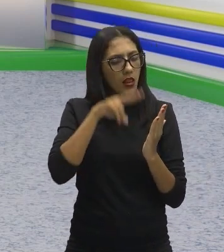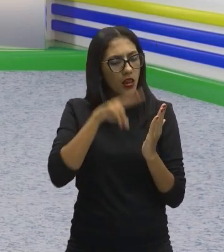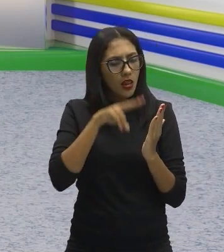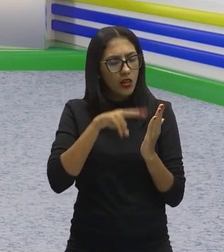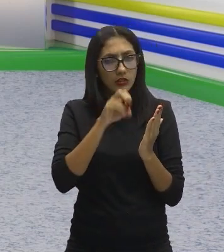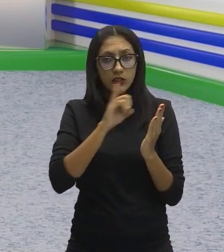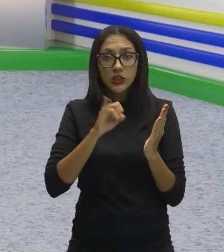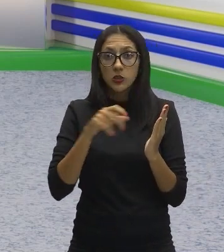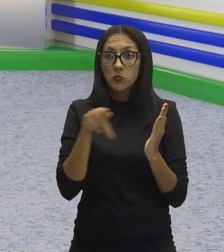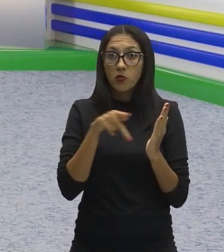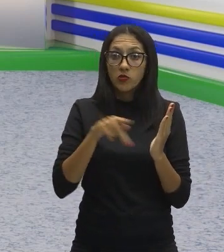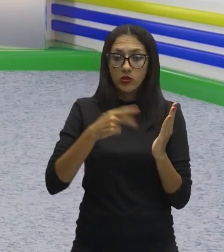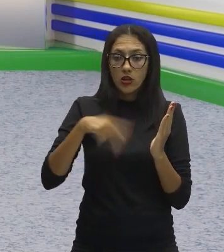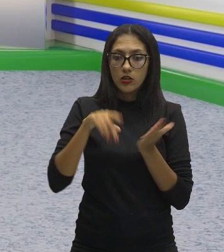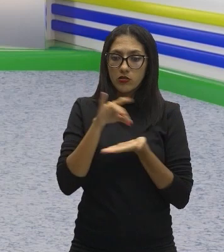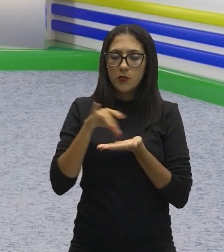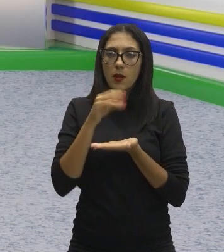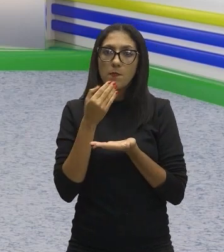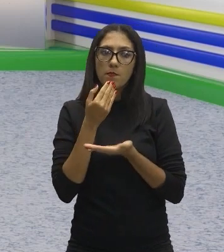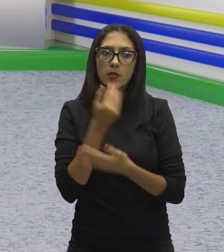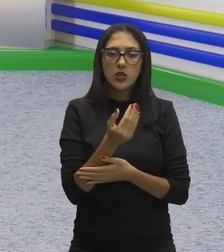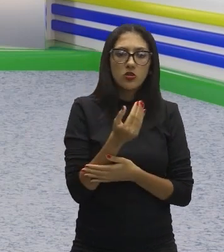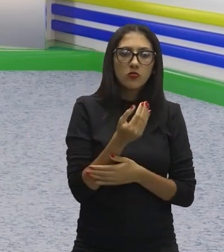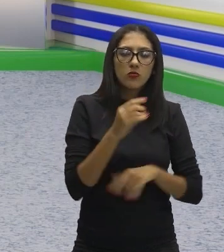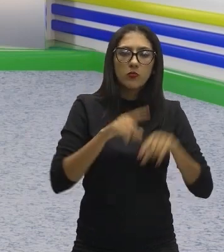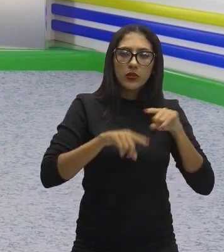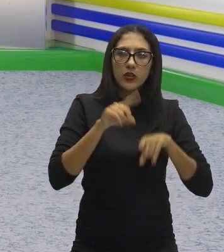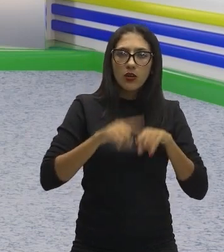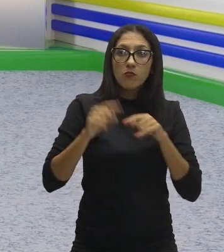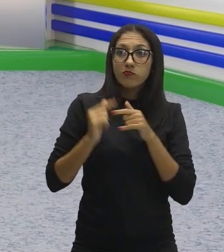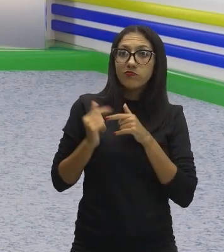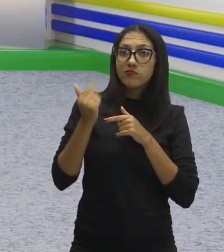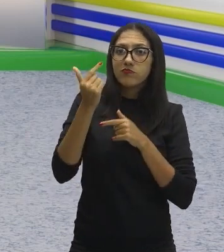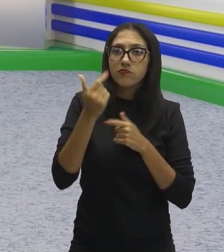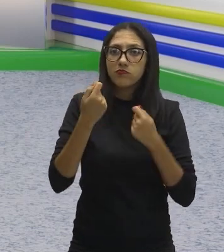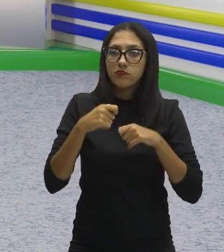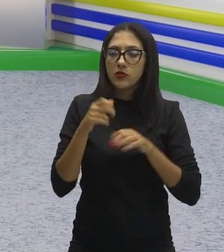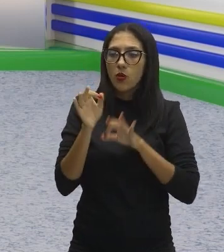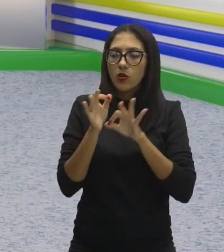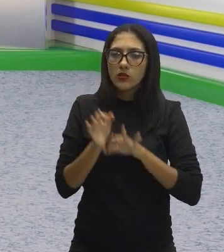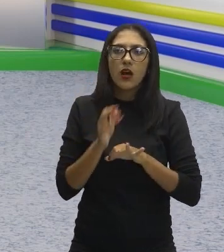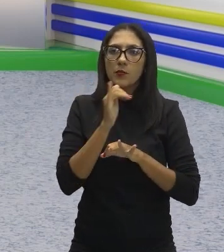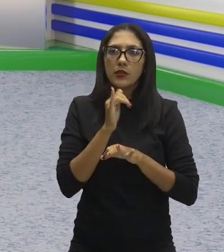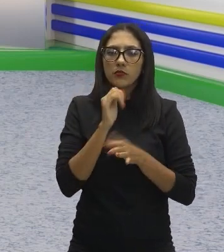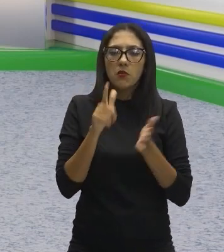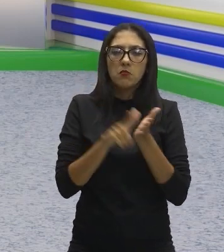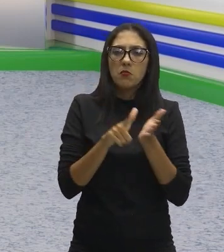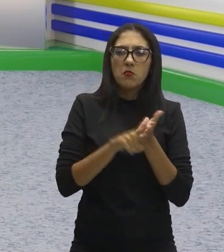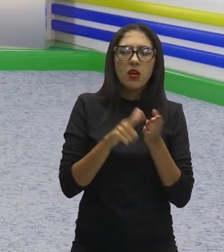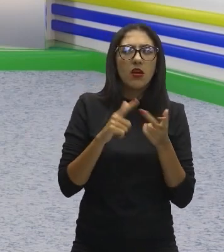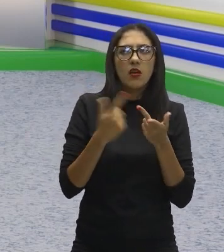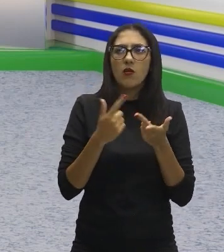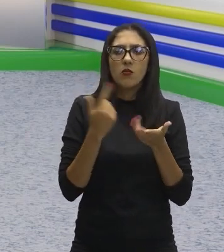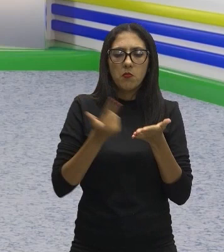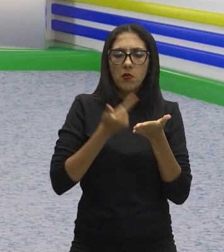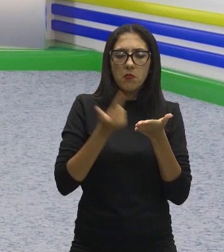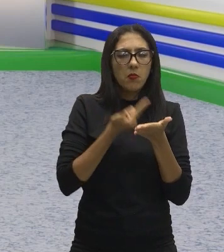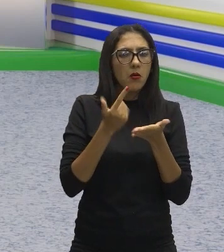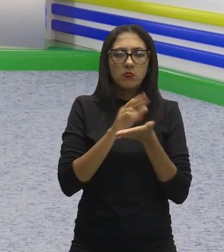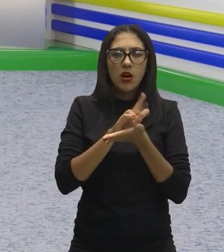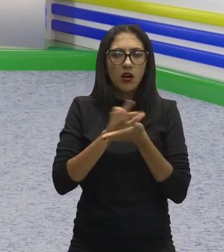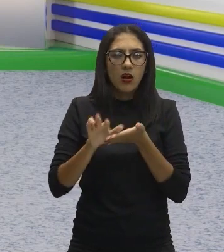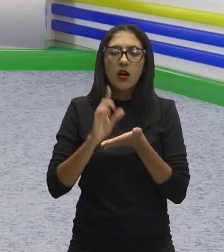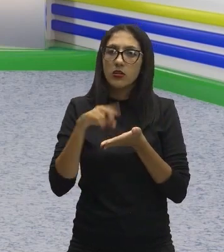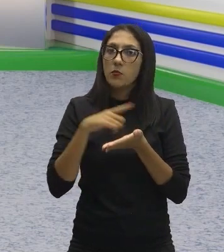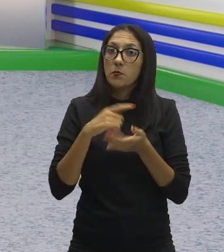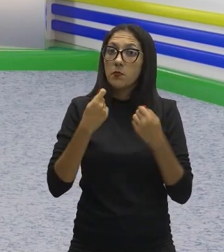ministrante não solicitou alguma coisa para essa aula, que ele vai precisar providenciar, né, um jornal, um papel, uma revista, né, coisas